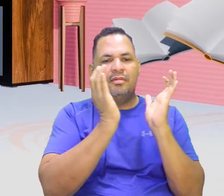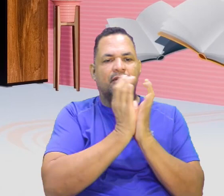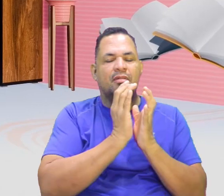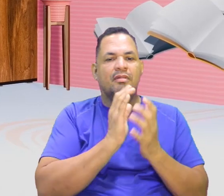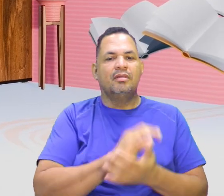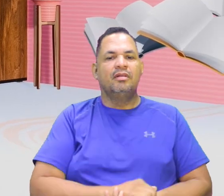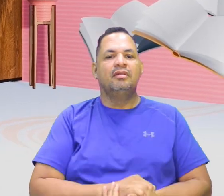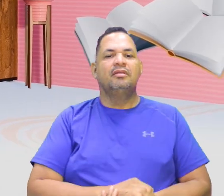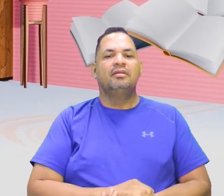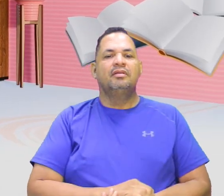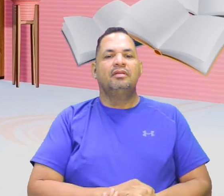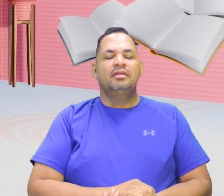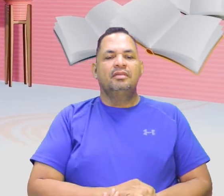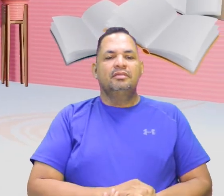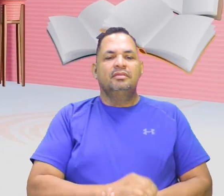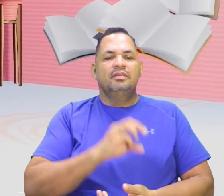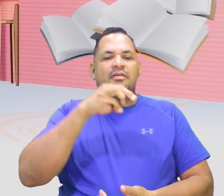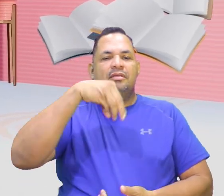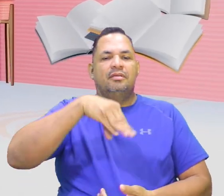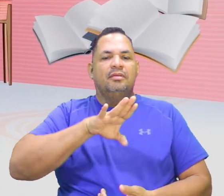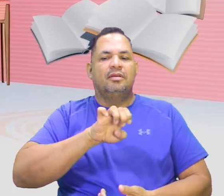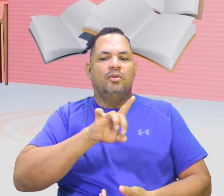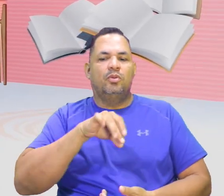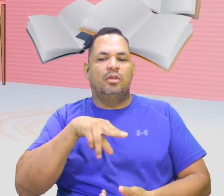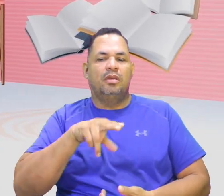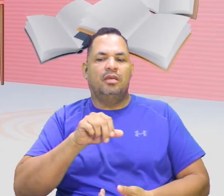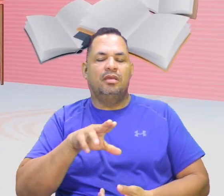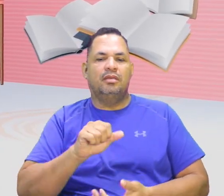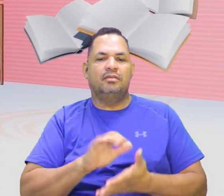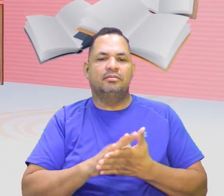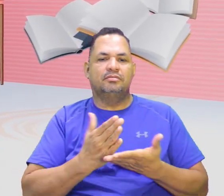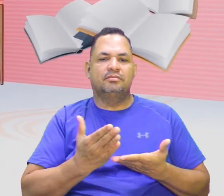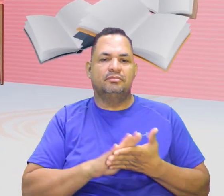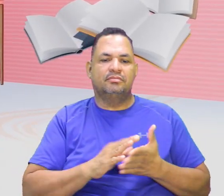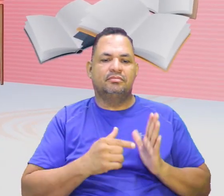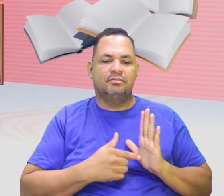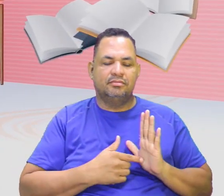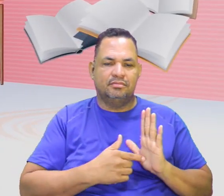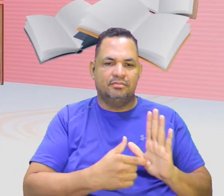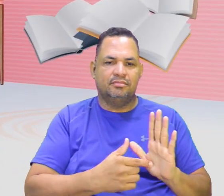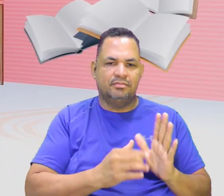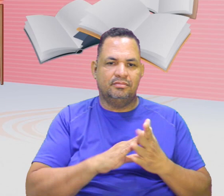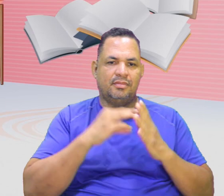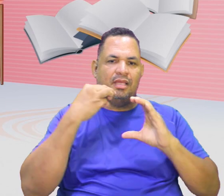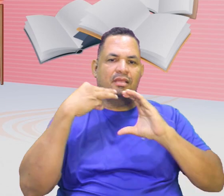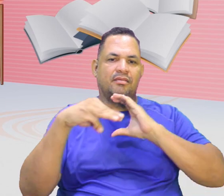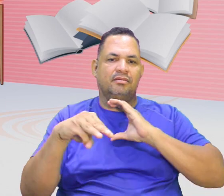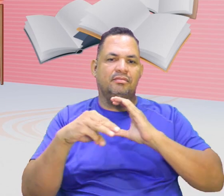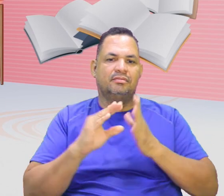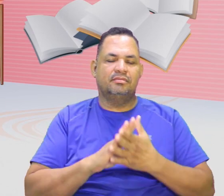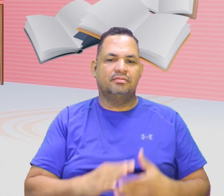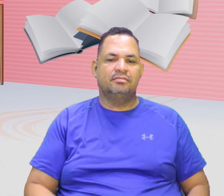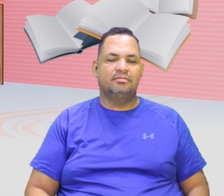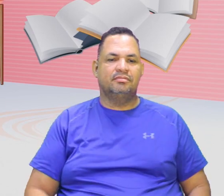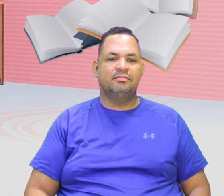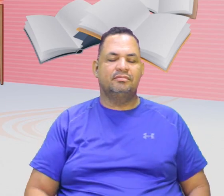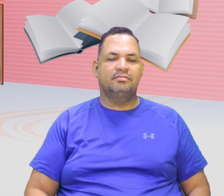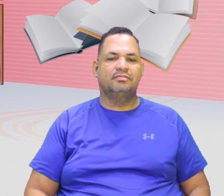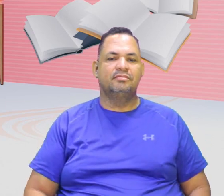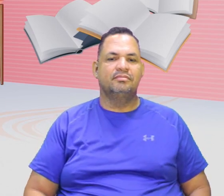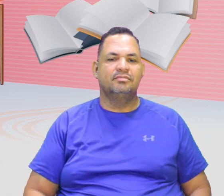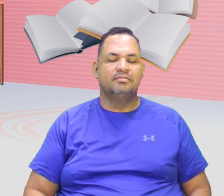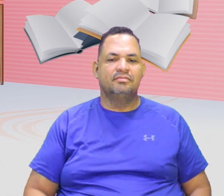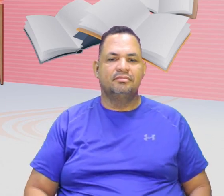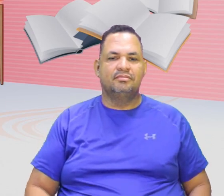a terceira unidade, mas não demora. Pois é, com Macunaíma. Então, já, professor, já quero mandar agora o nosso início, já manda. Nós já vamos separando aqui, já vamos mostrando